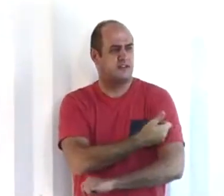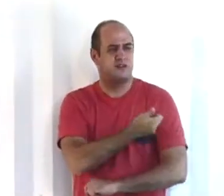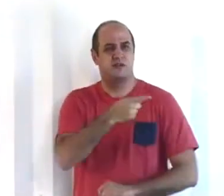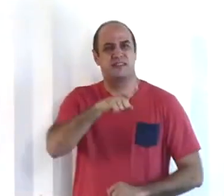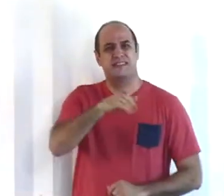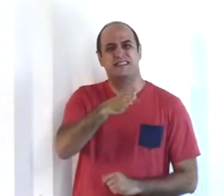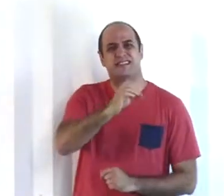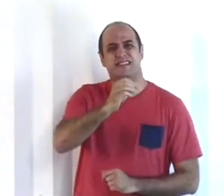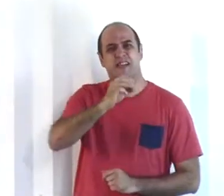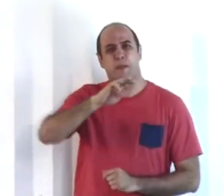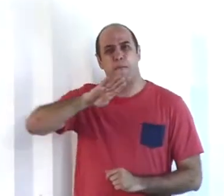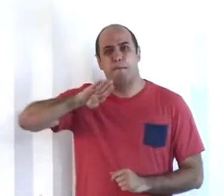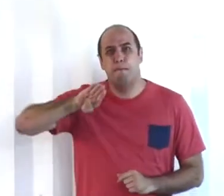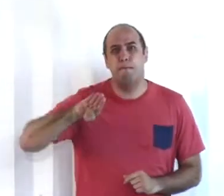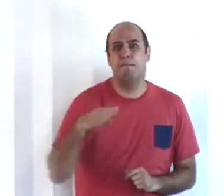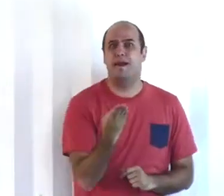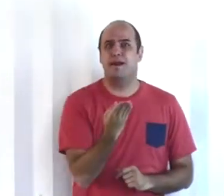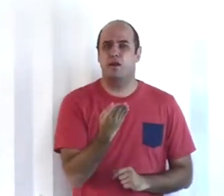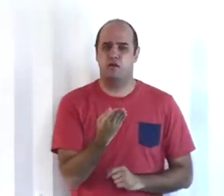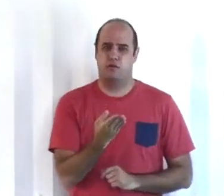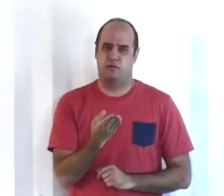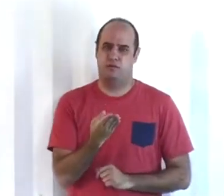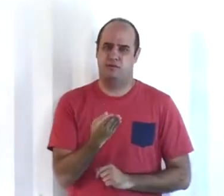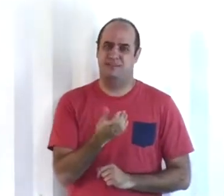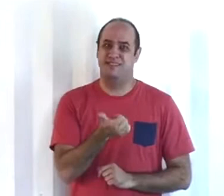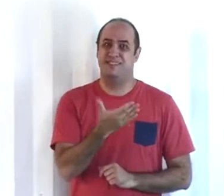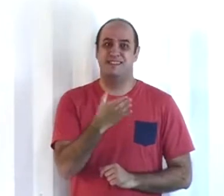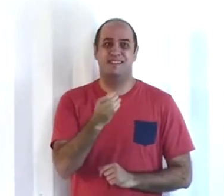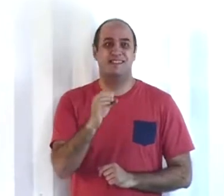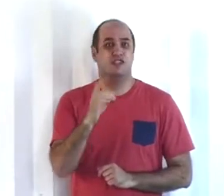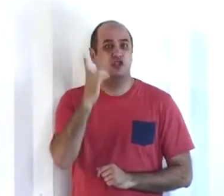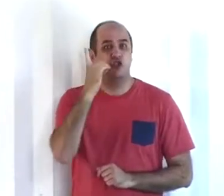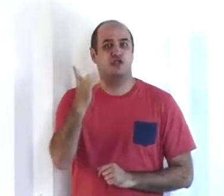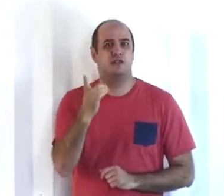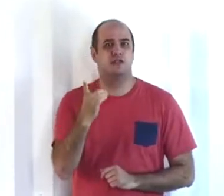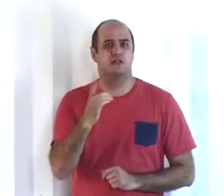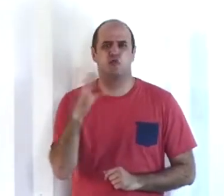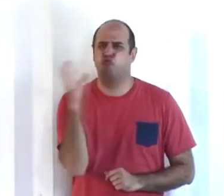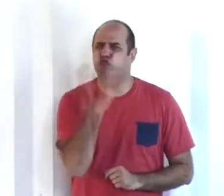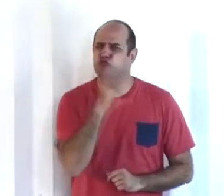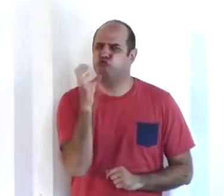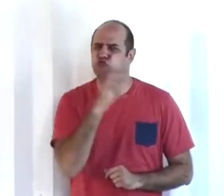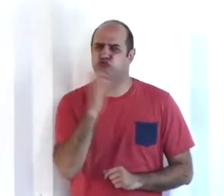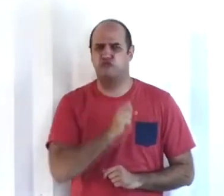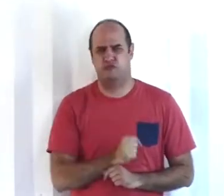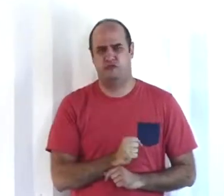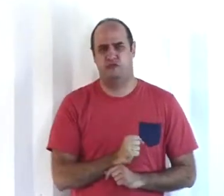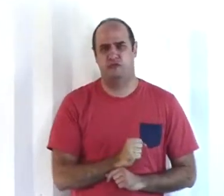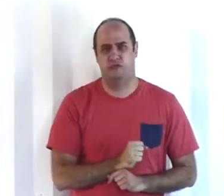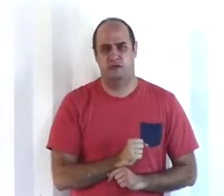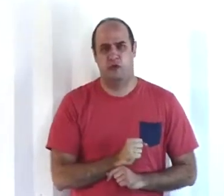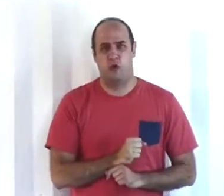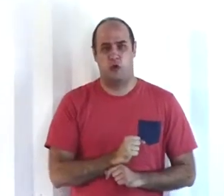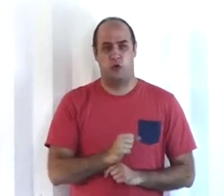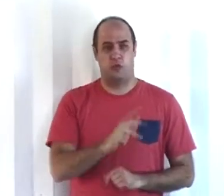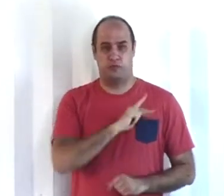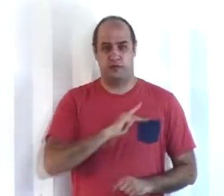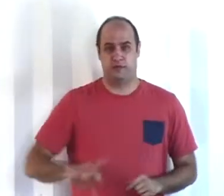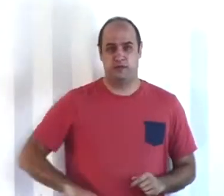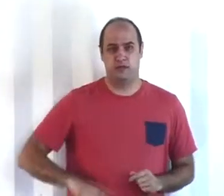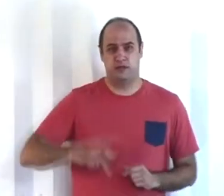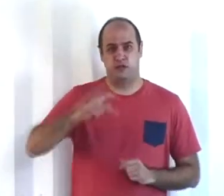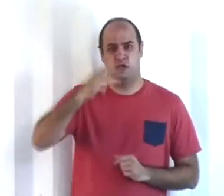de americanos nos 100 primeiros dias do mandato do novo presidente, Joe Biden.